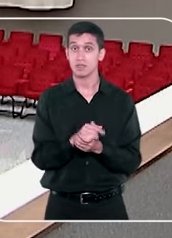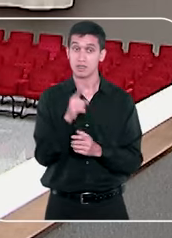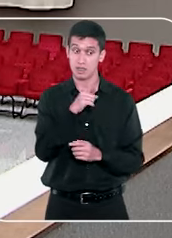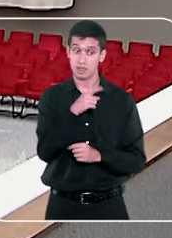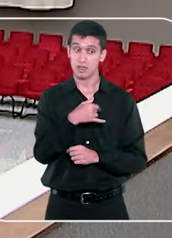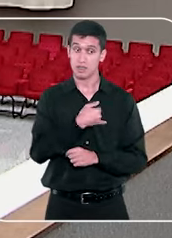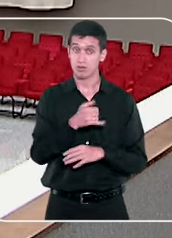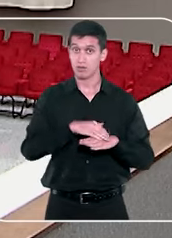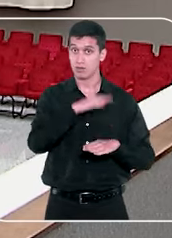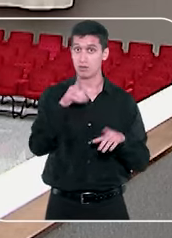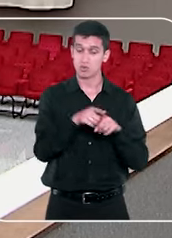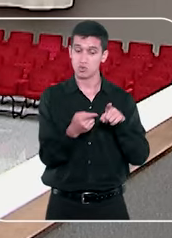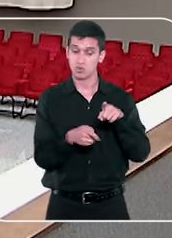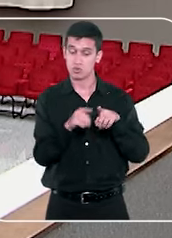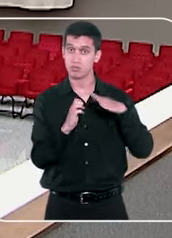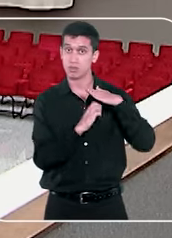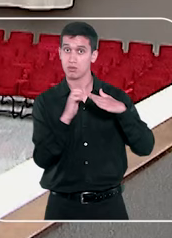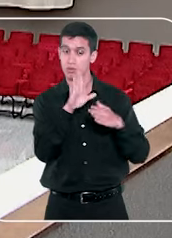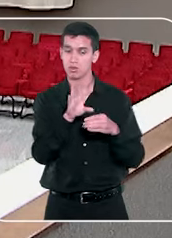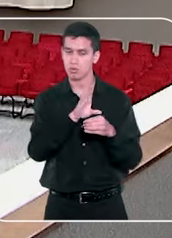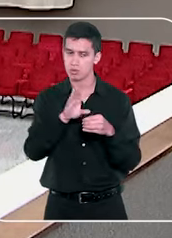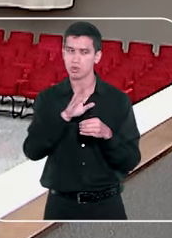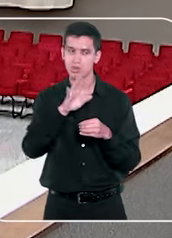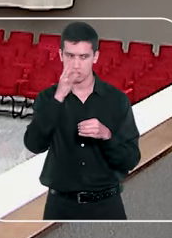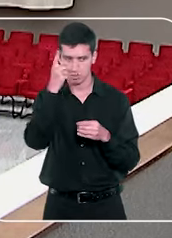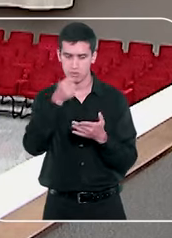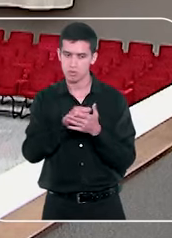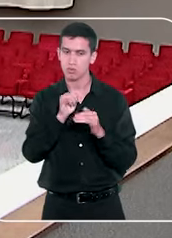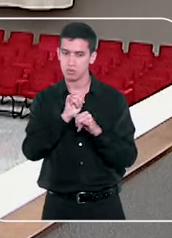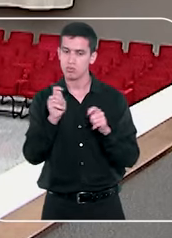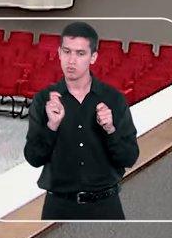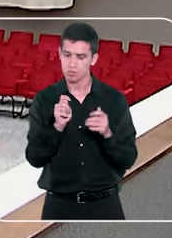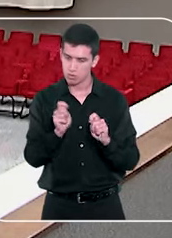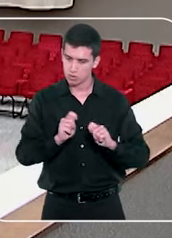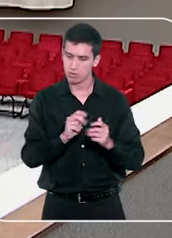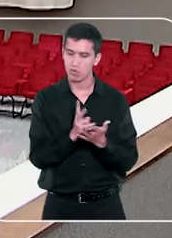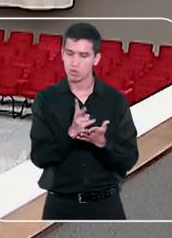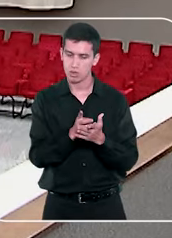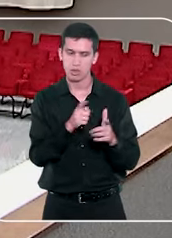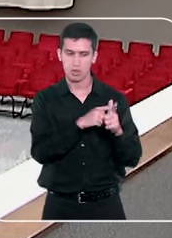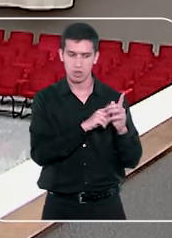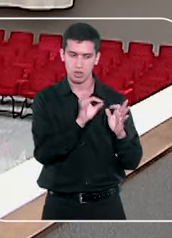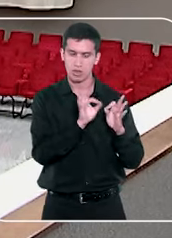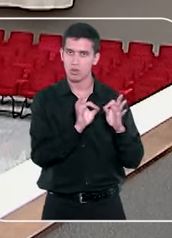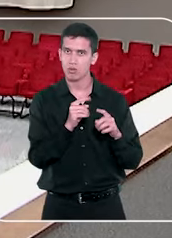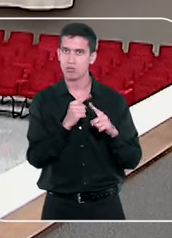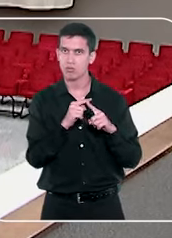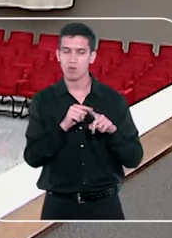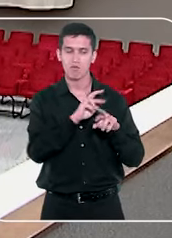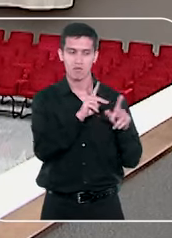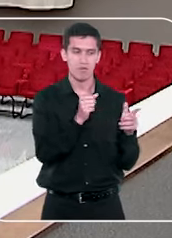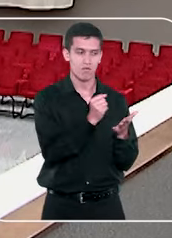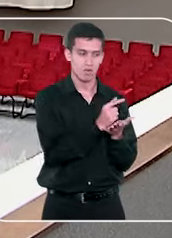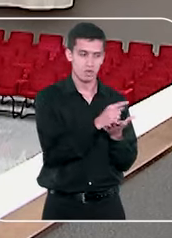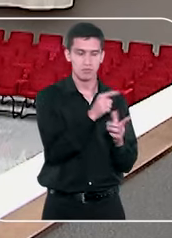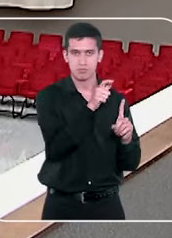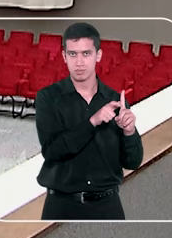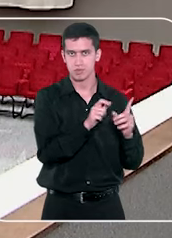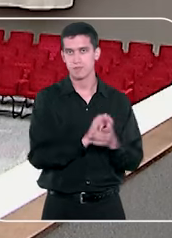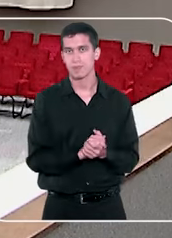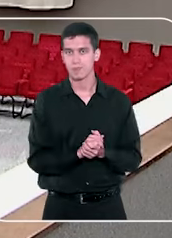o colegiado ressalvou a possibilidade de prosseguir a execução da dívida pelo rito da expropriação de bens do